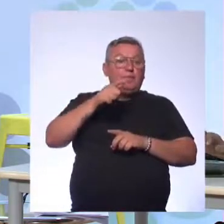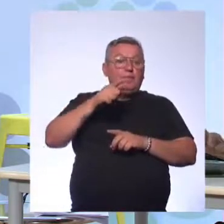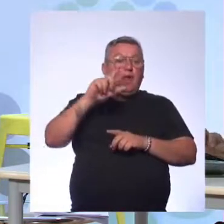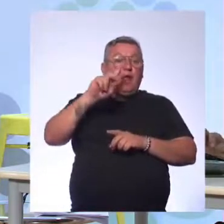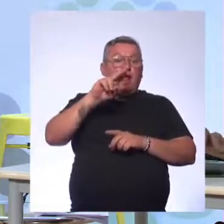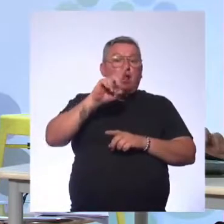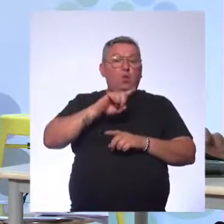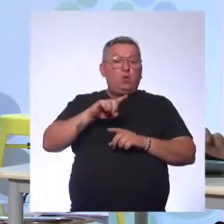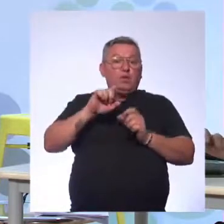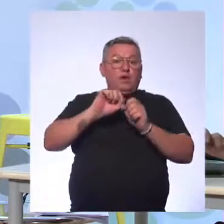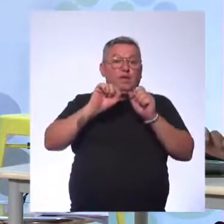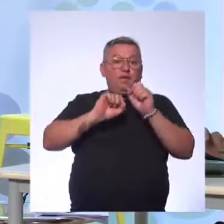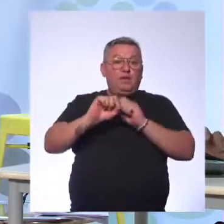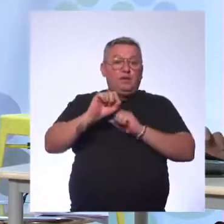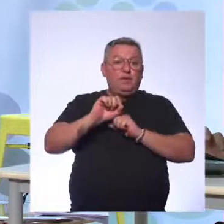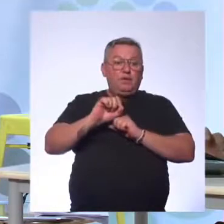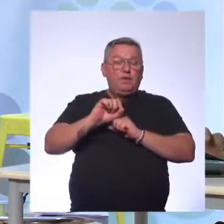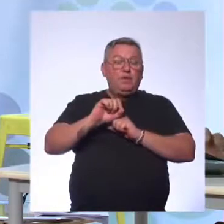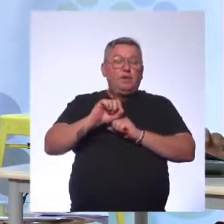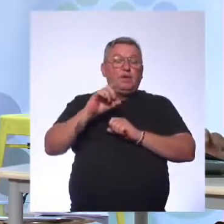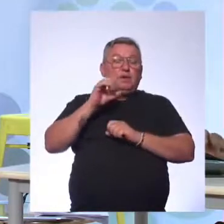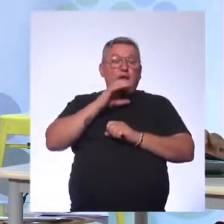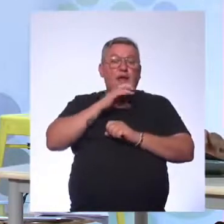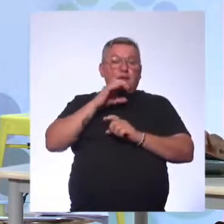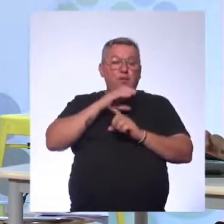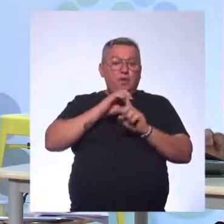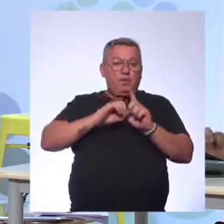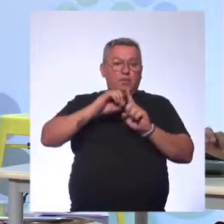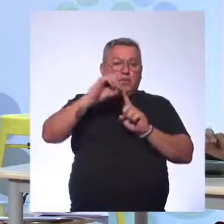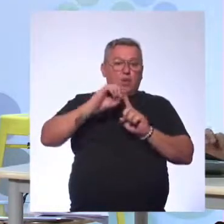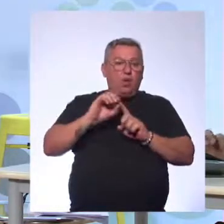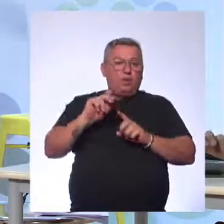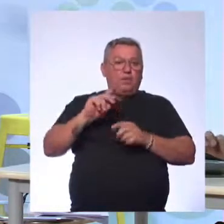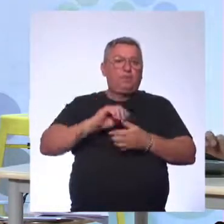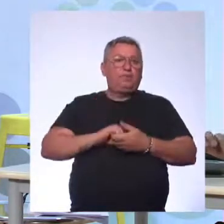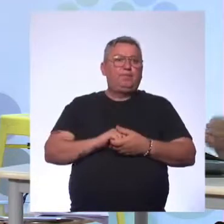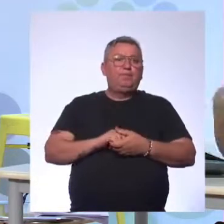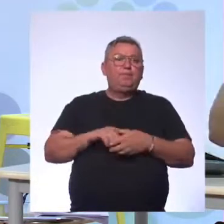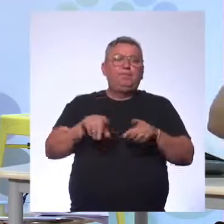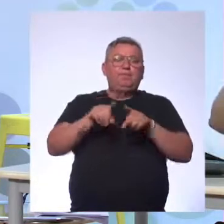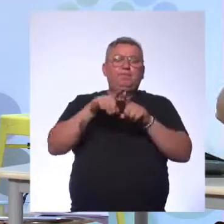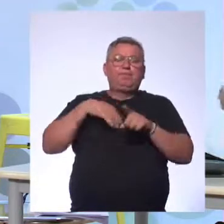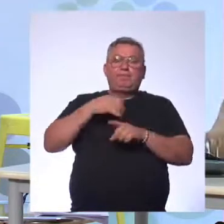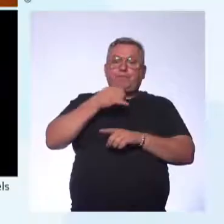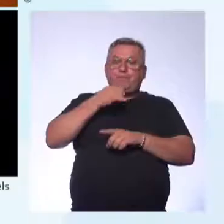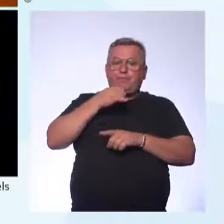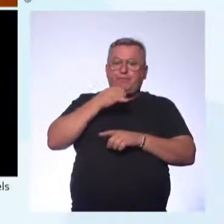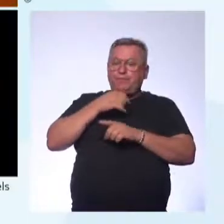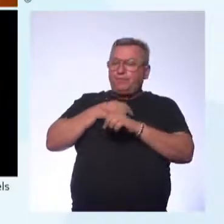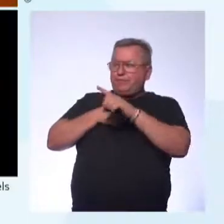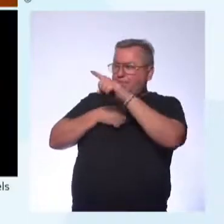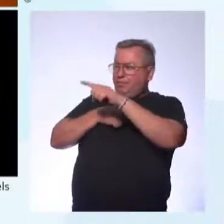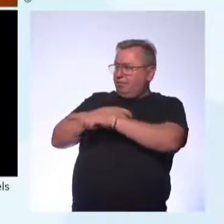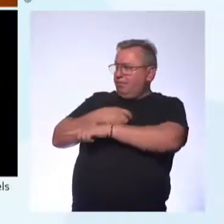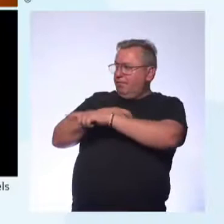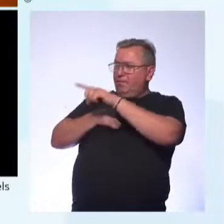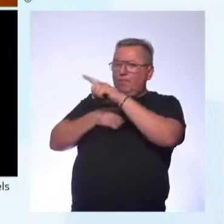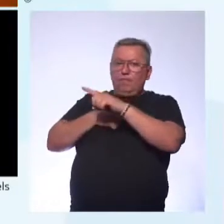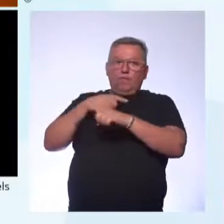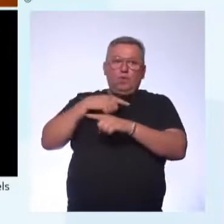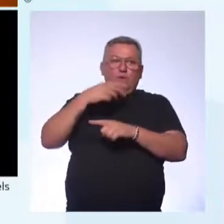a luz que é produzida através do aquecimento desses gases ok Aqui tem um exemplo para vocês novamente